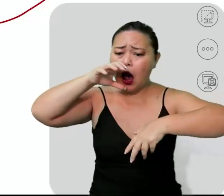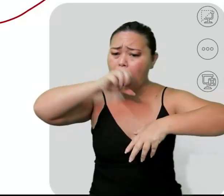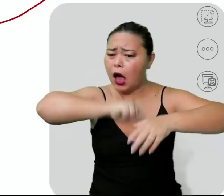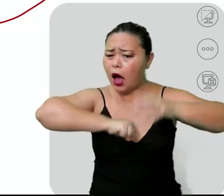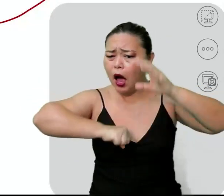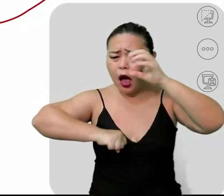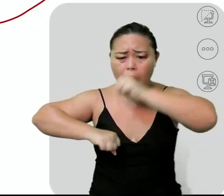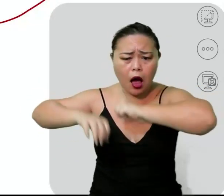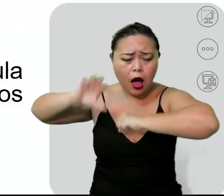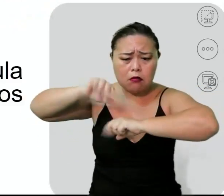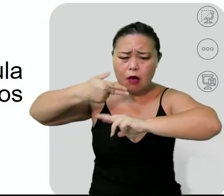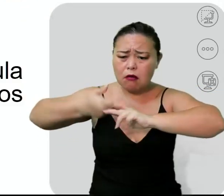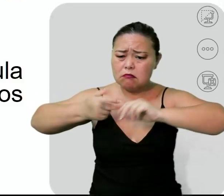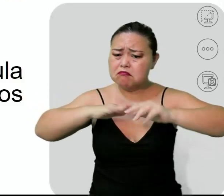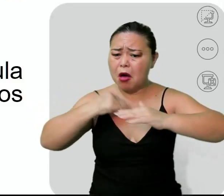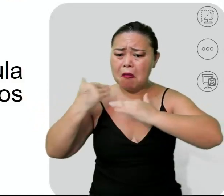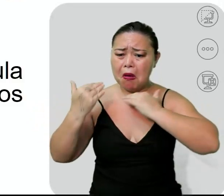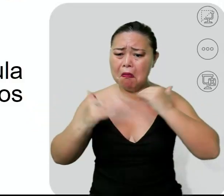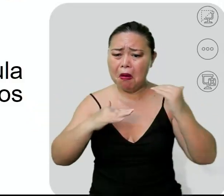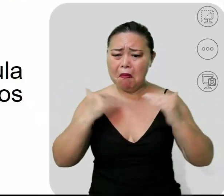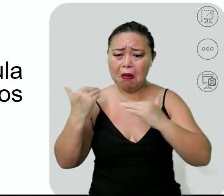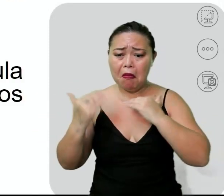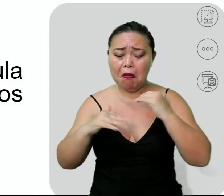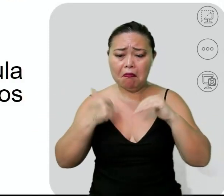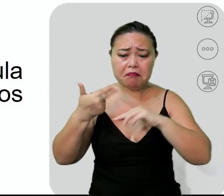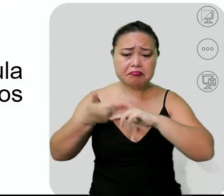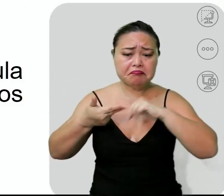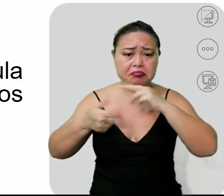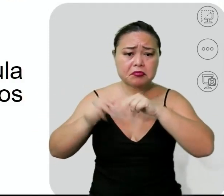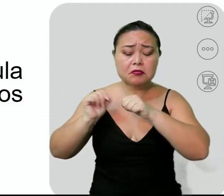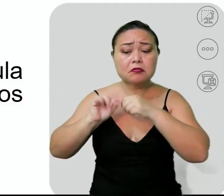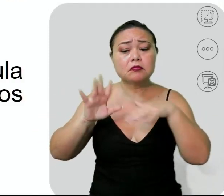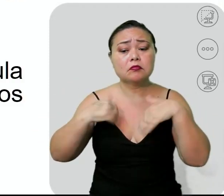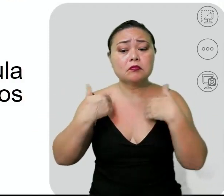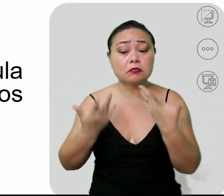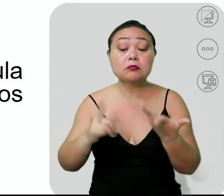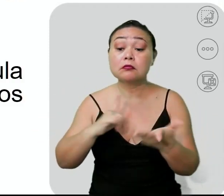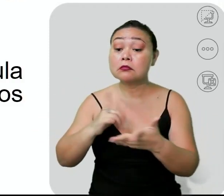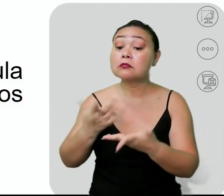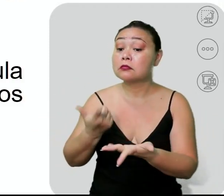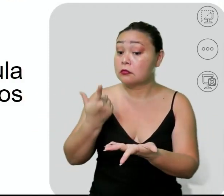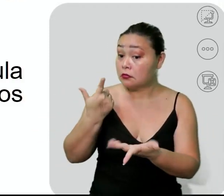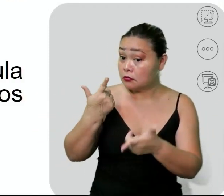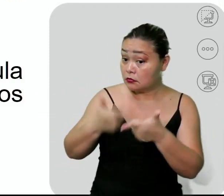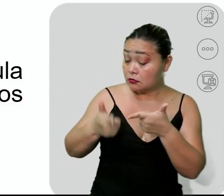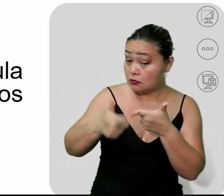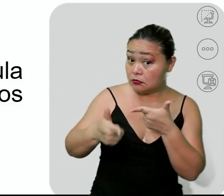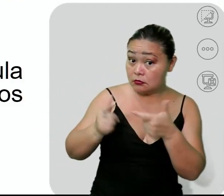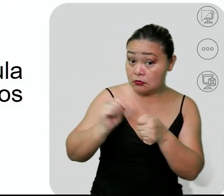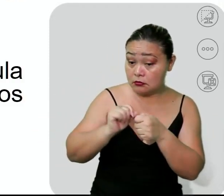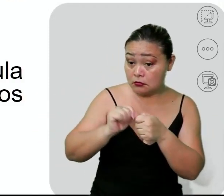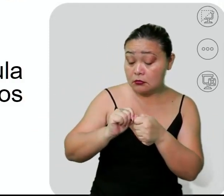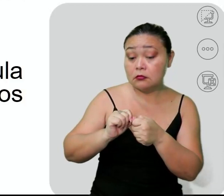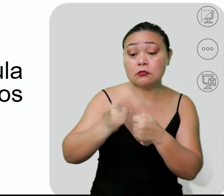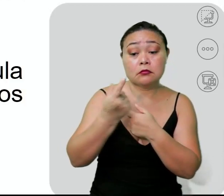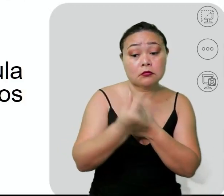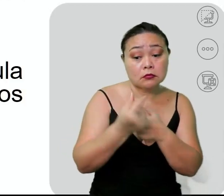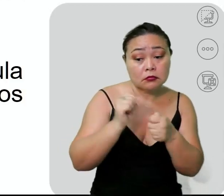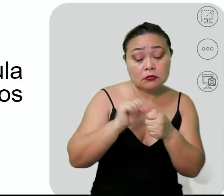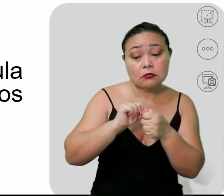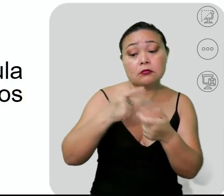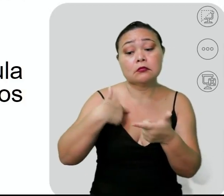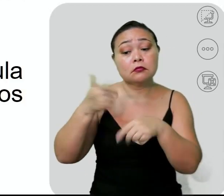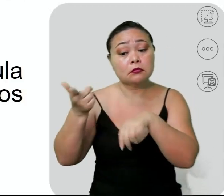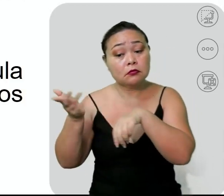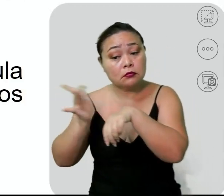É incrível. Olha lá. Eu tenho uma crise econômica, eu tenho uma peste negra e agora